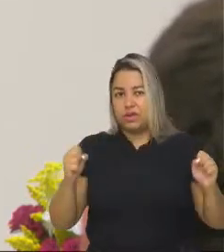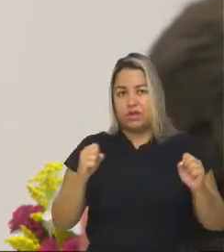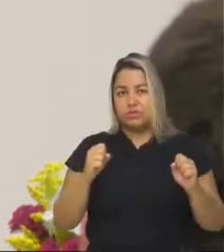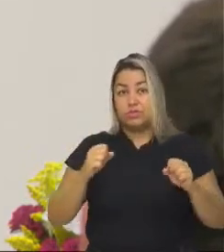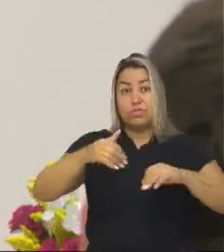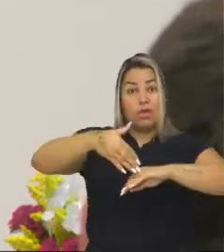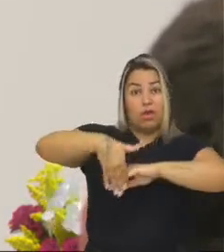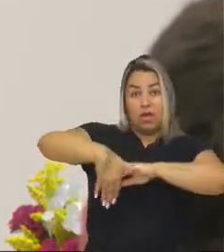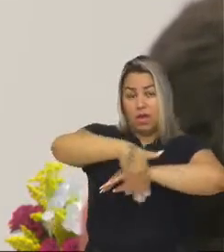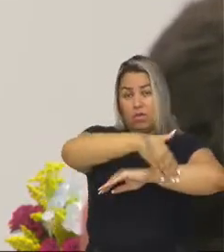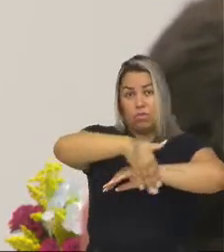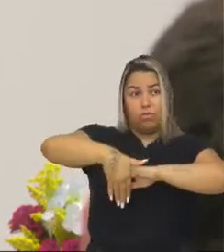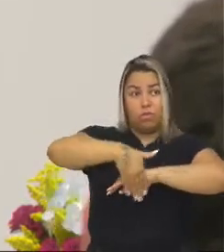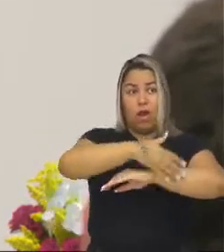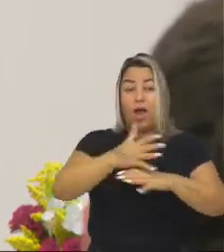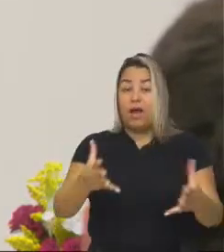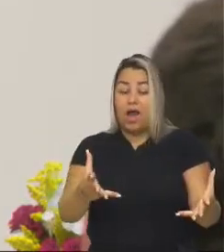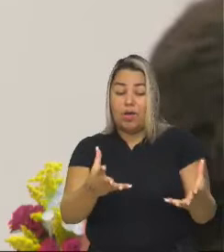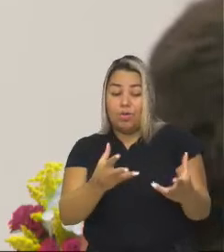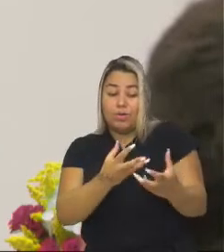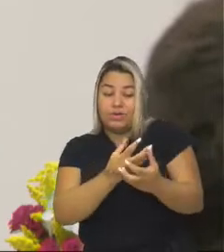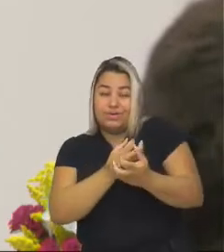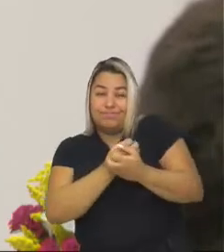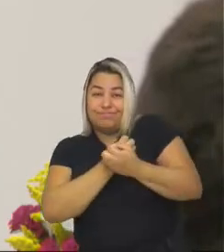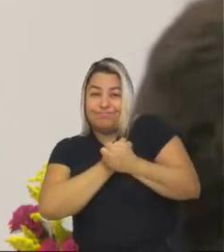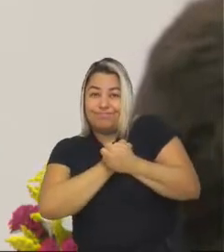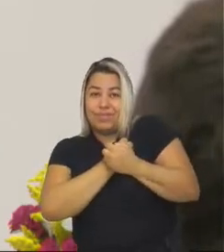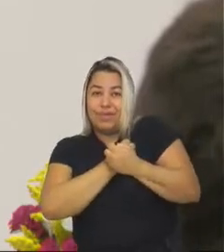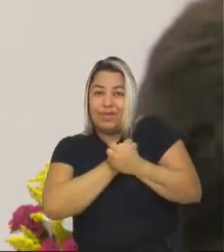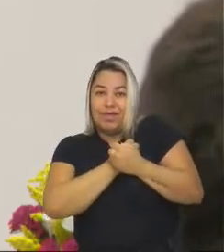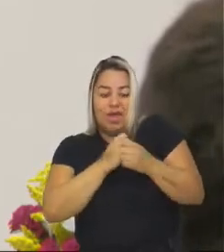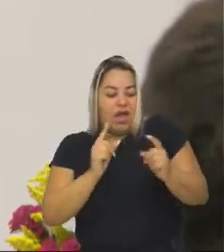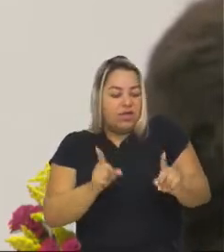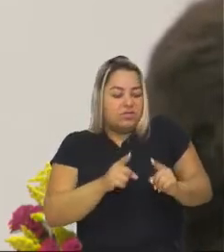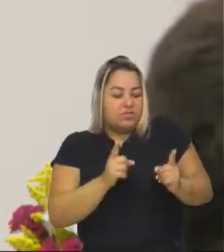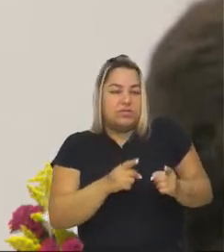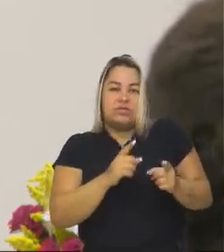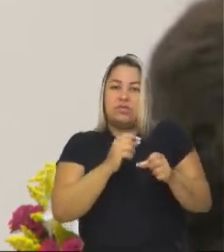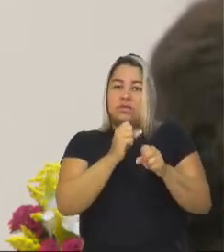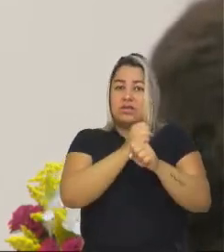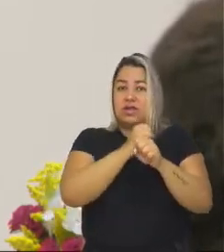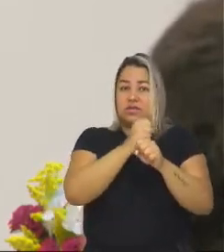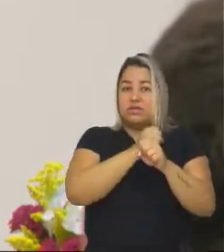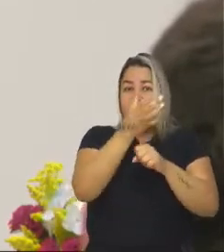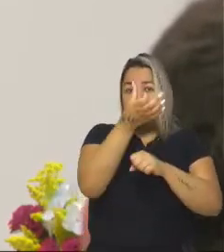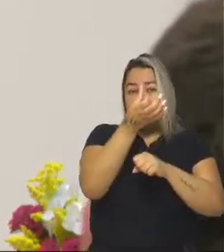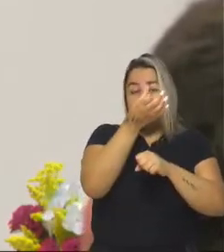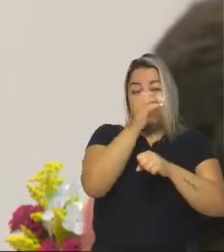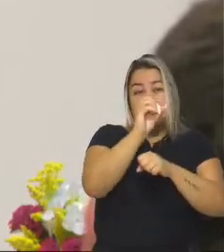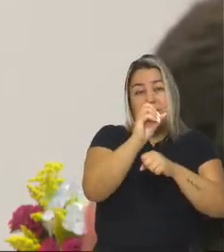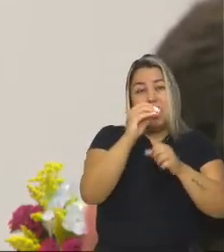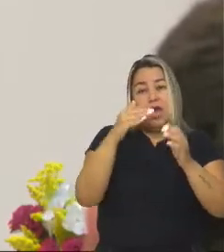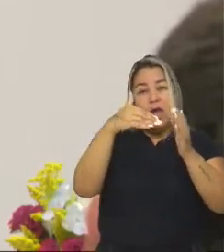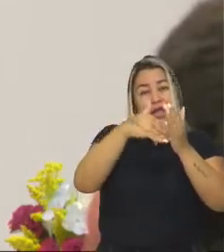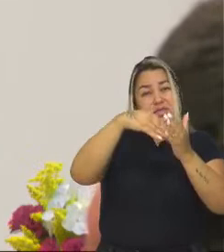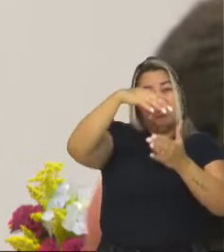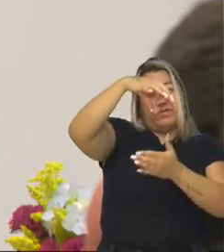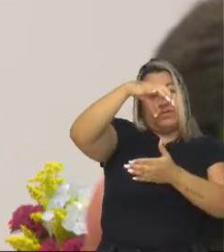rua abraçava as pessoas, as travestis, que na década de 70 e 80 e até nos anos